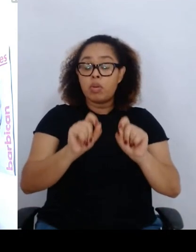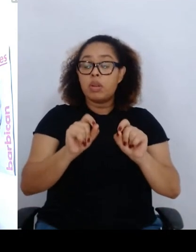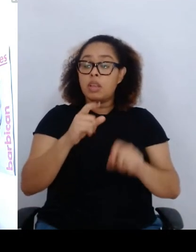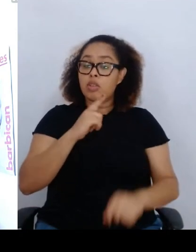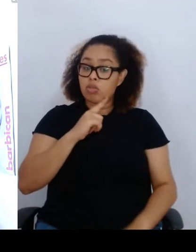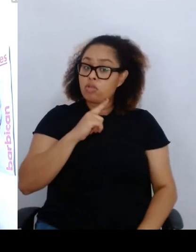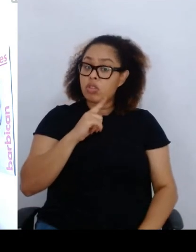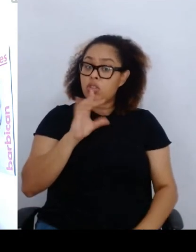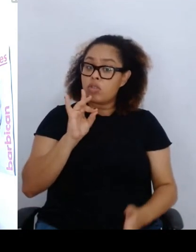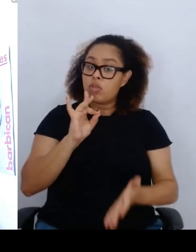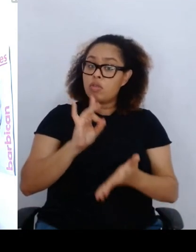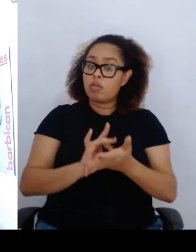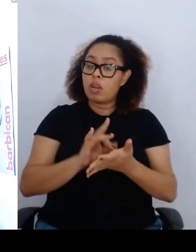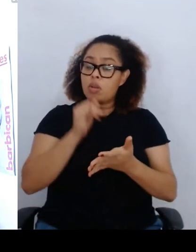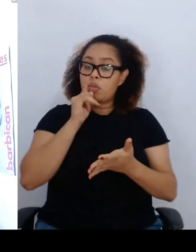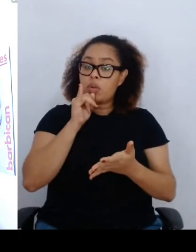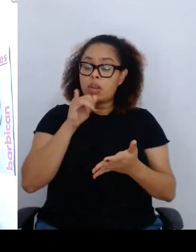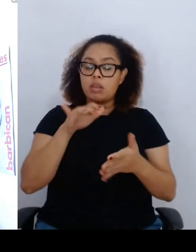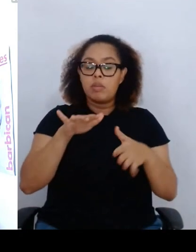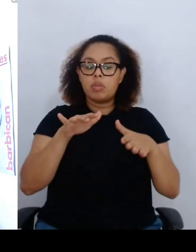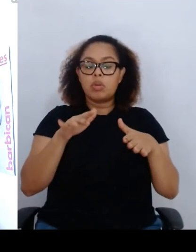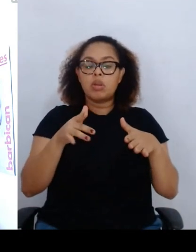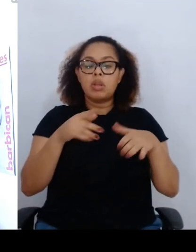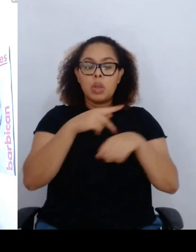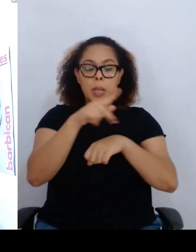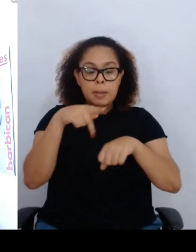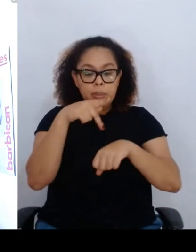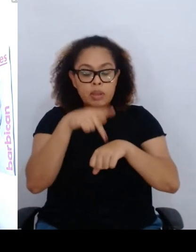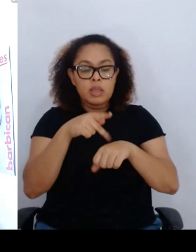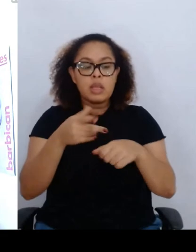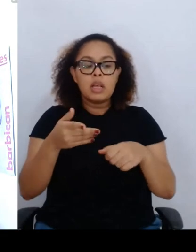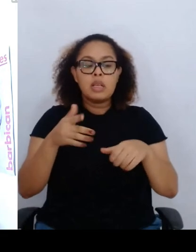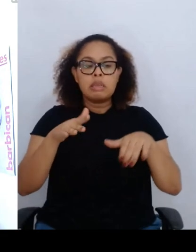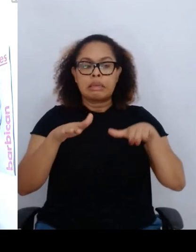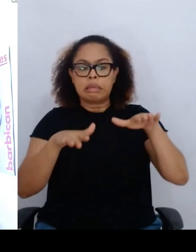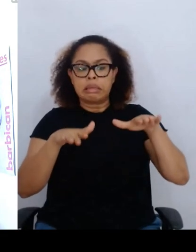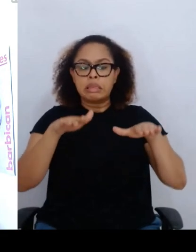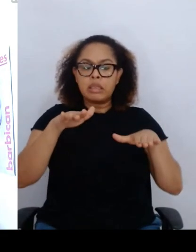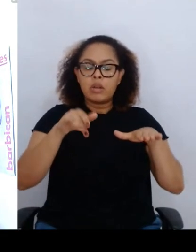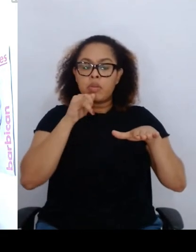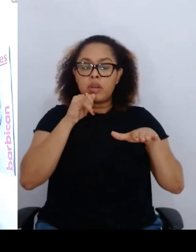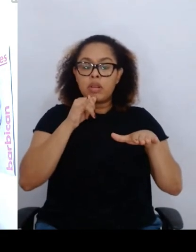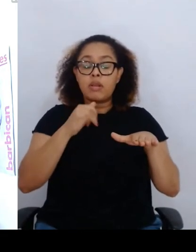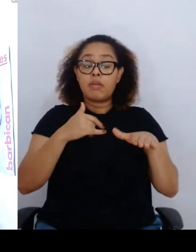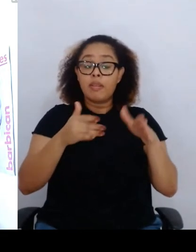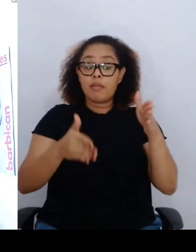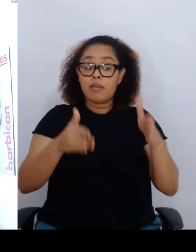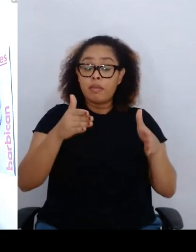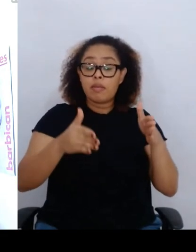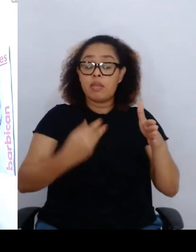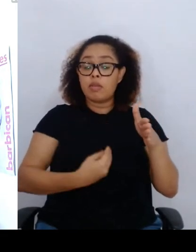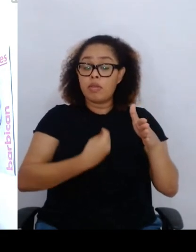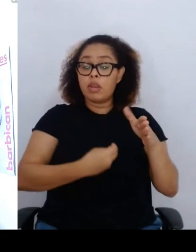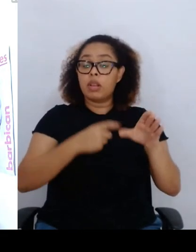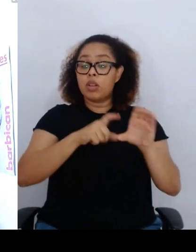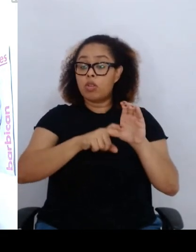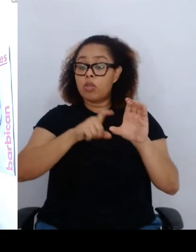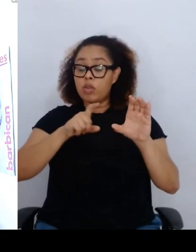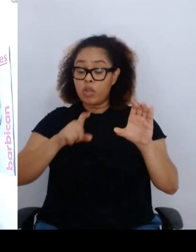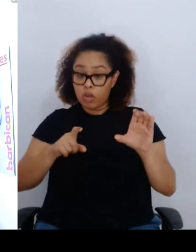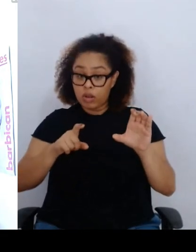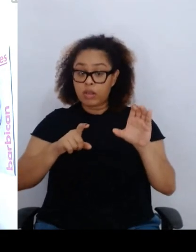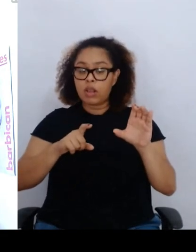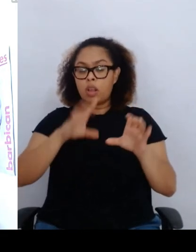instabilidade no país que vivia o processo de descolonização nesse momento é produtivo compreender